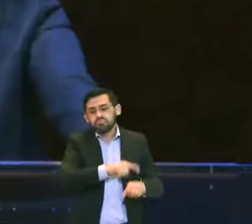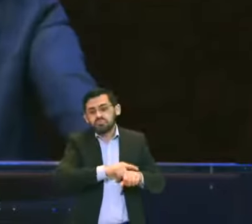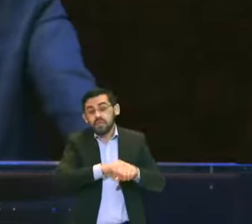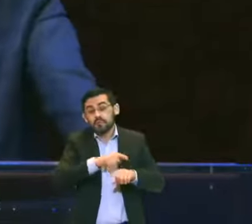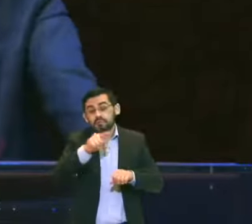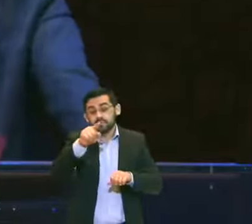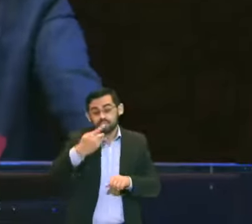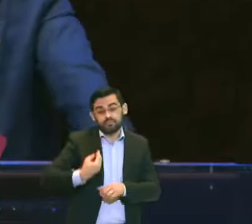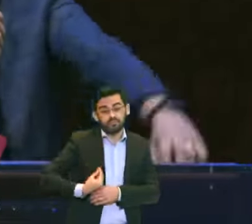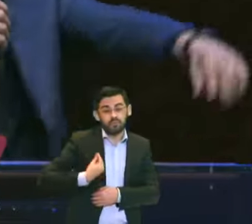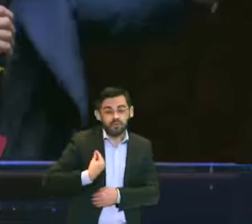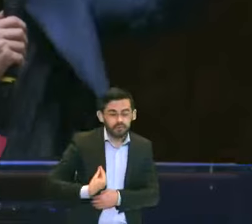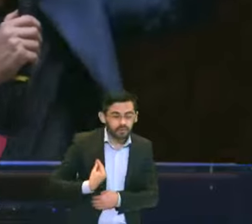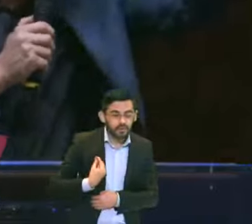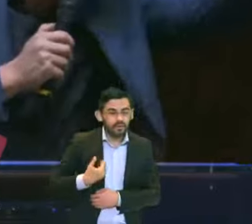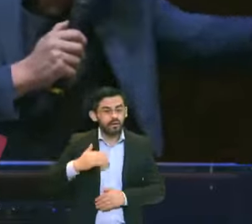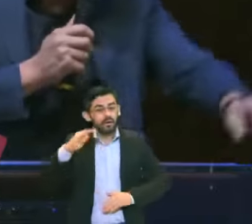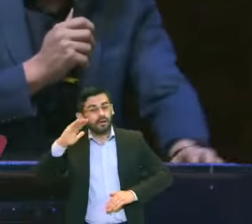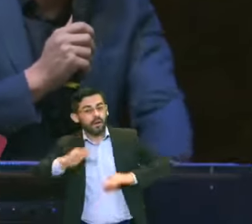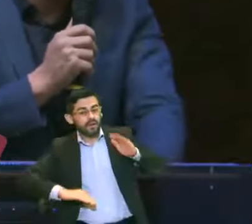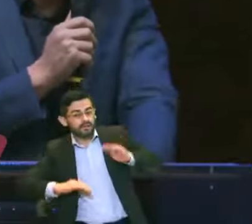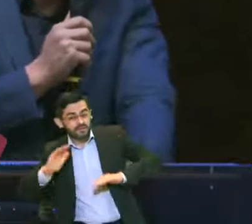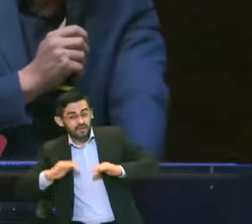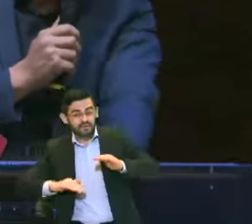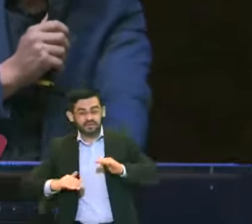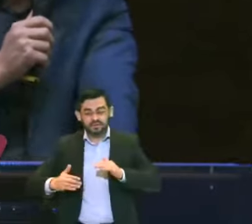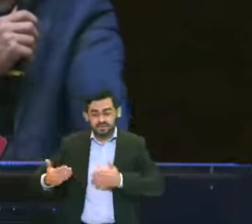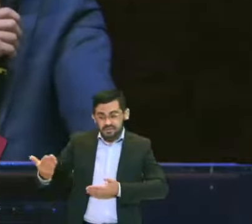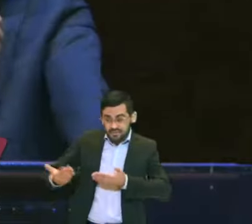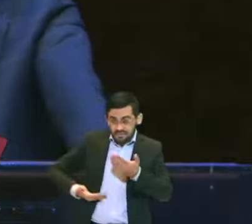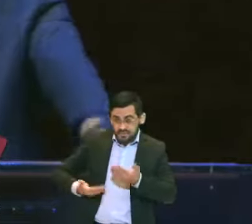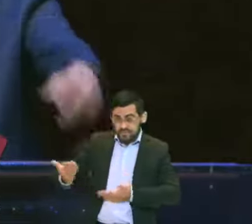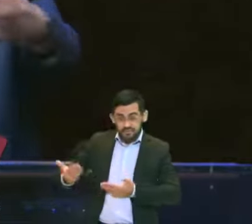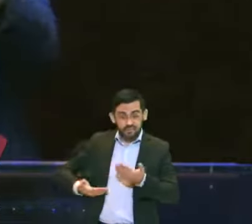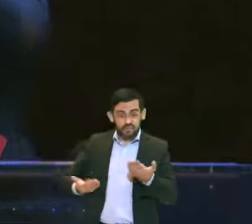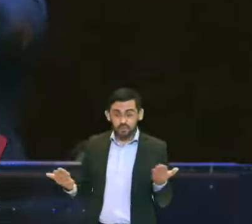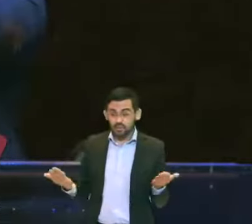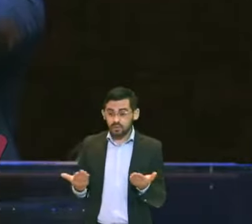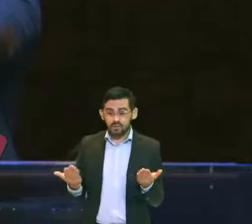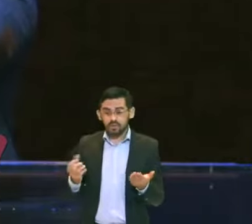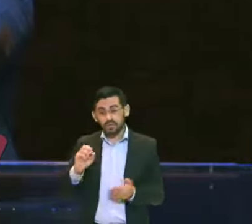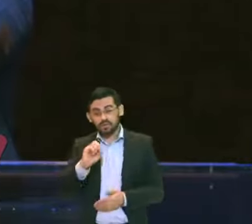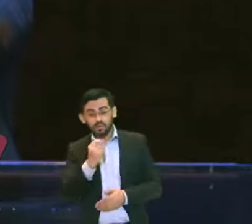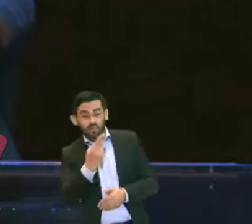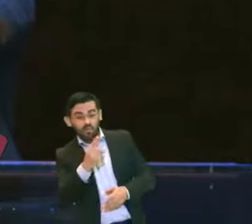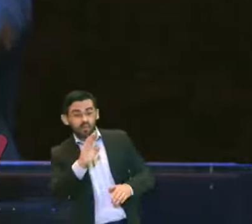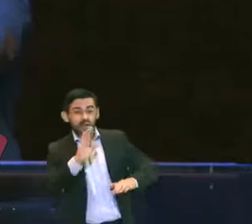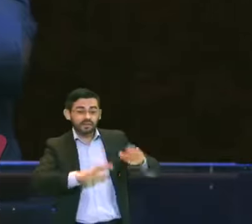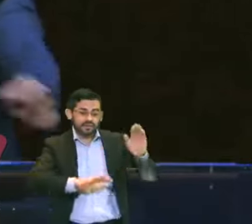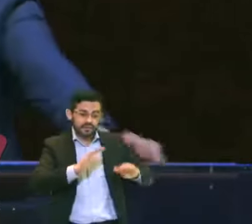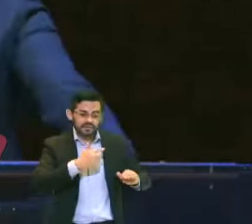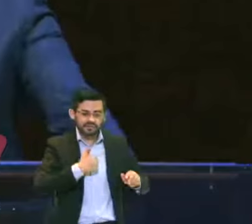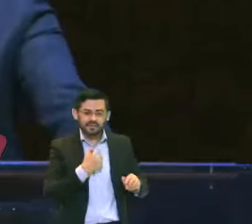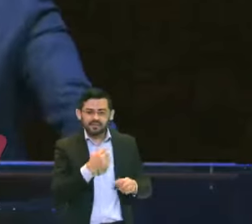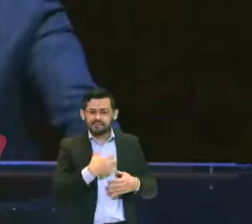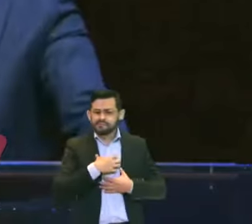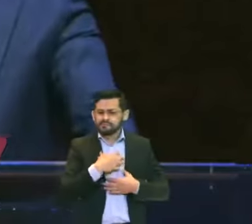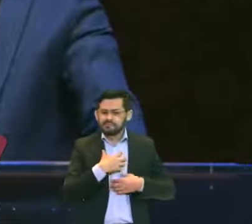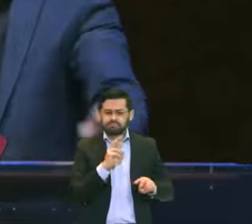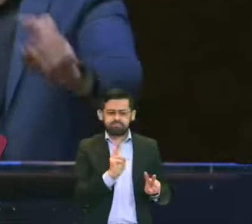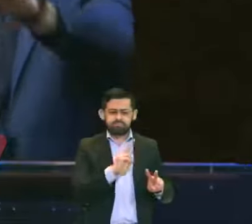vida você está. Talvez você esteja servindo na casa de Potifar, ou talvez você esteja se sentindo